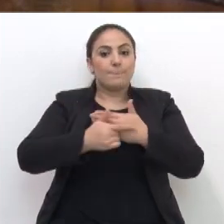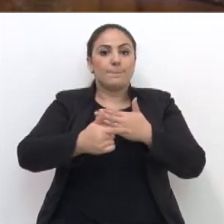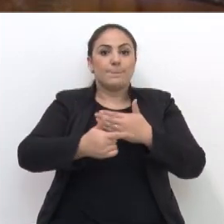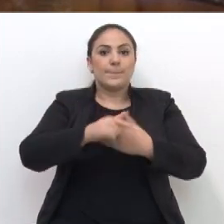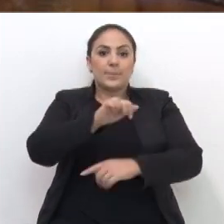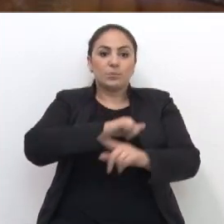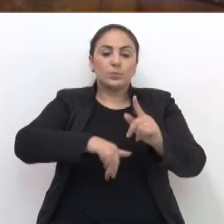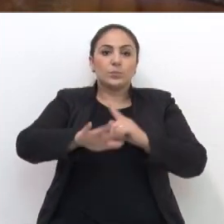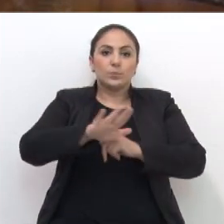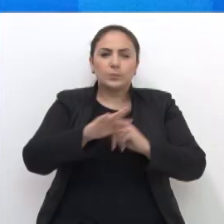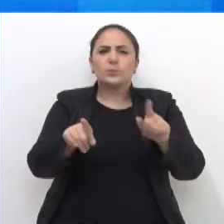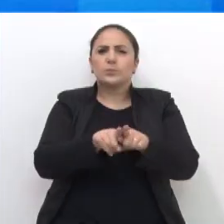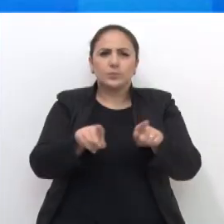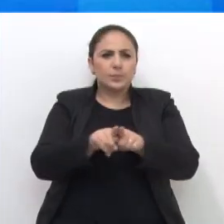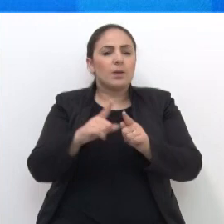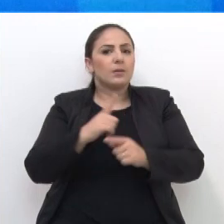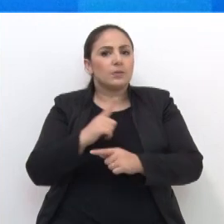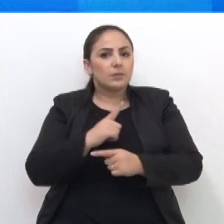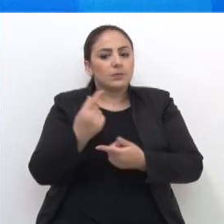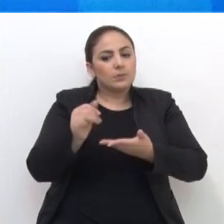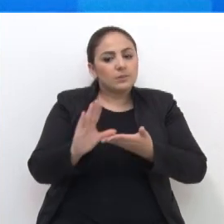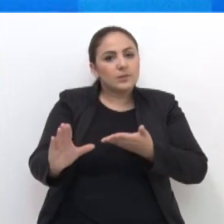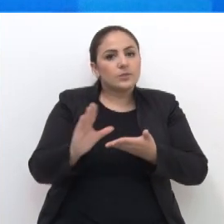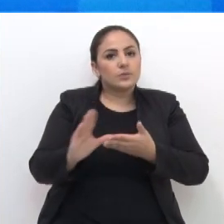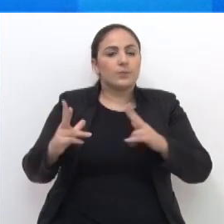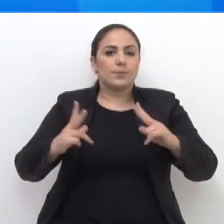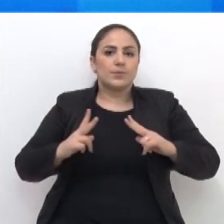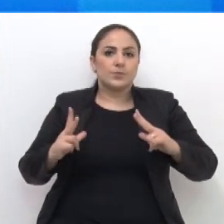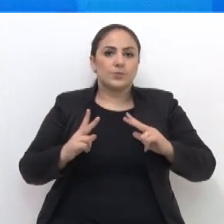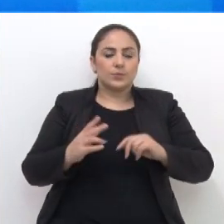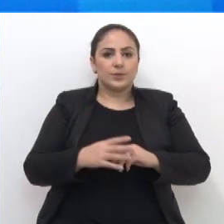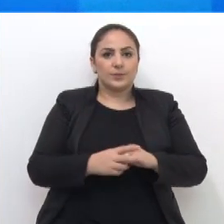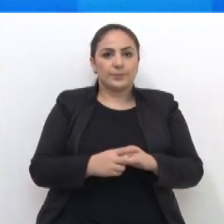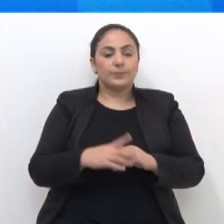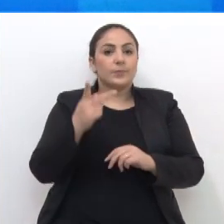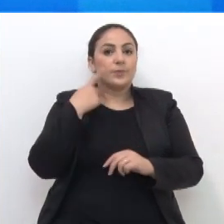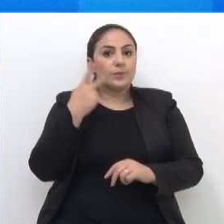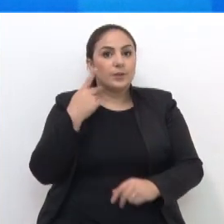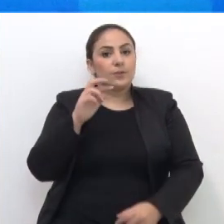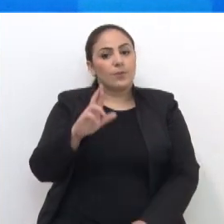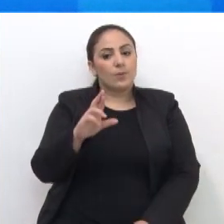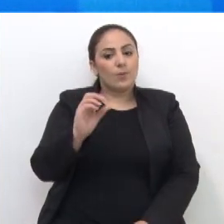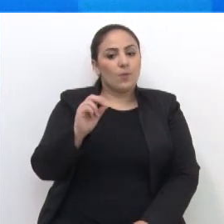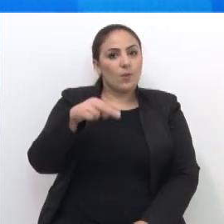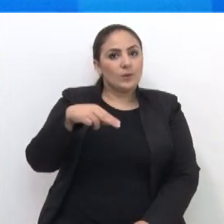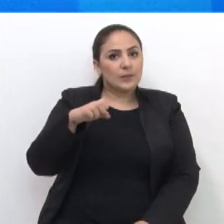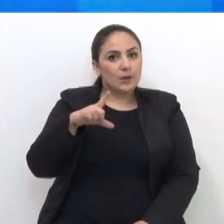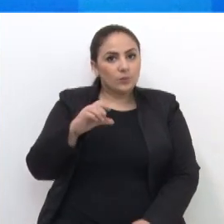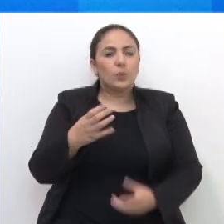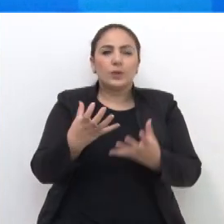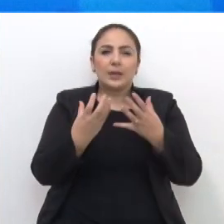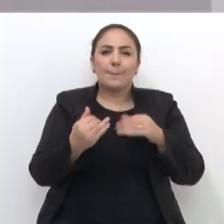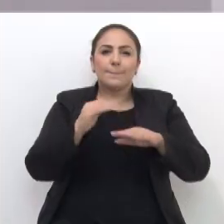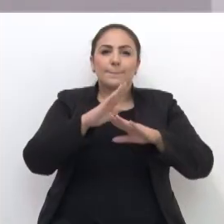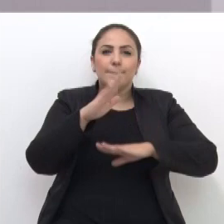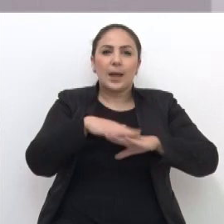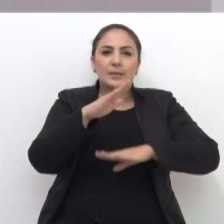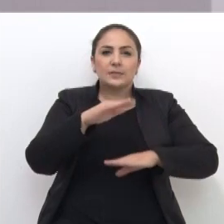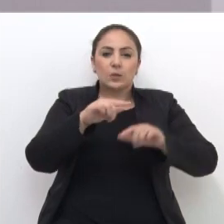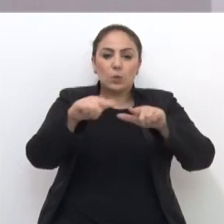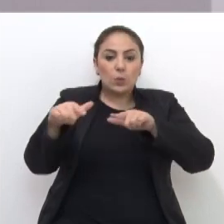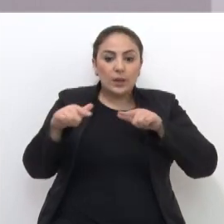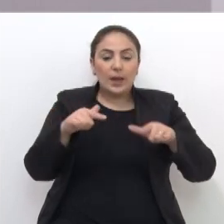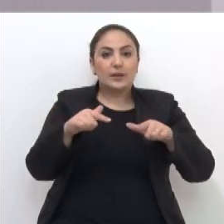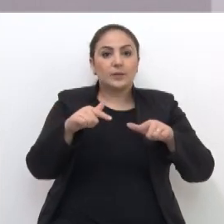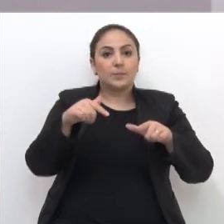os investidores particulares. Vereador Ronaldo sugere mais pontos de votação para a próxima eleição do Conselho Tutelar. Pelo menos se